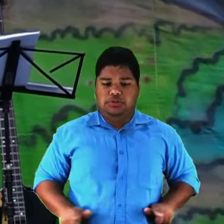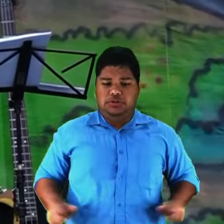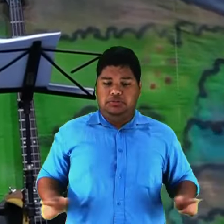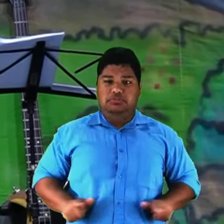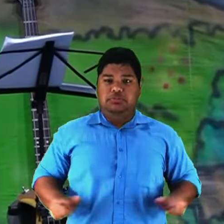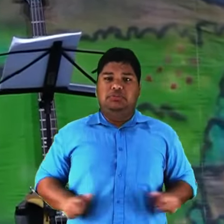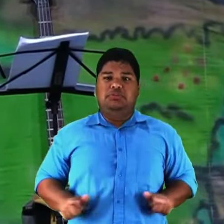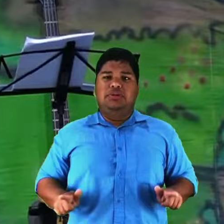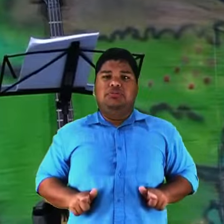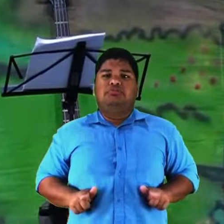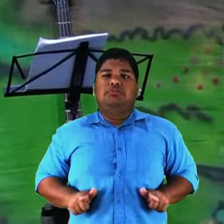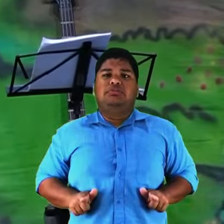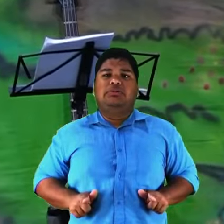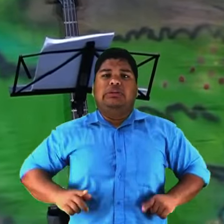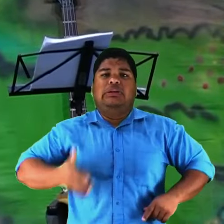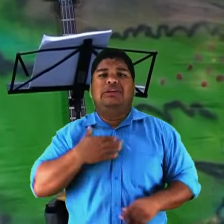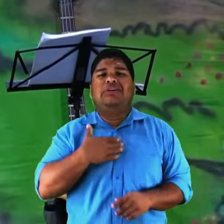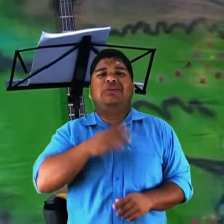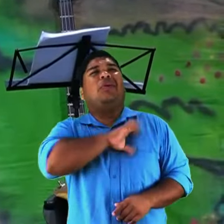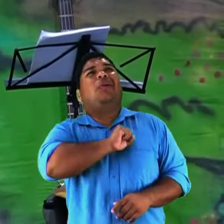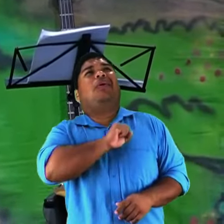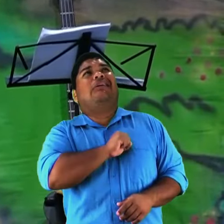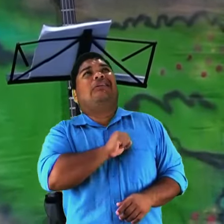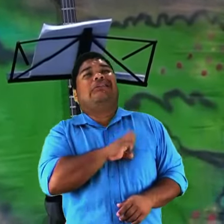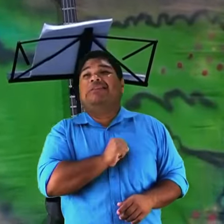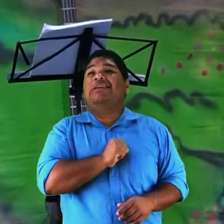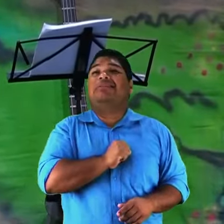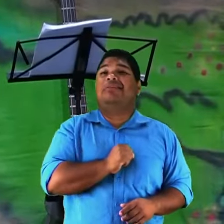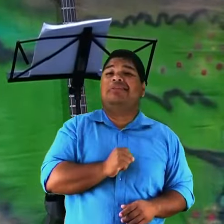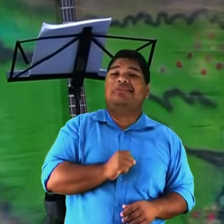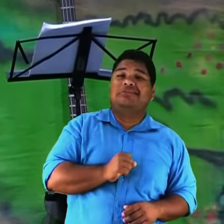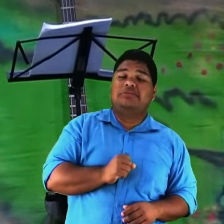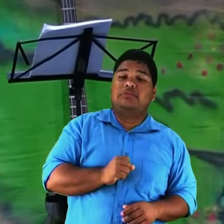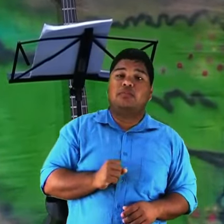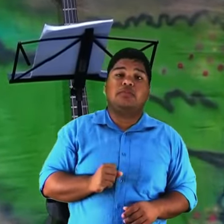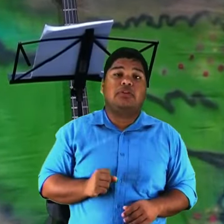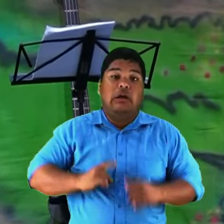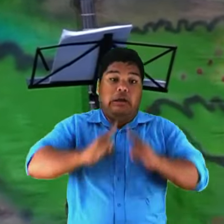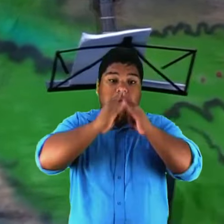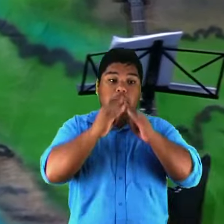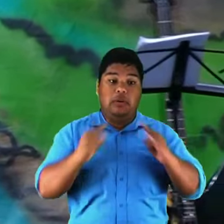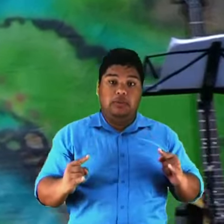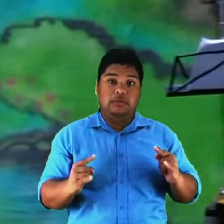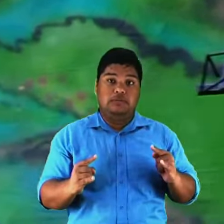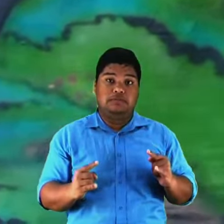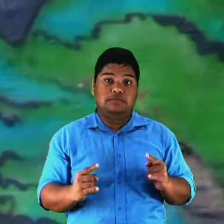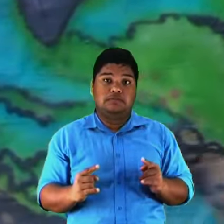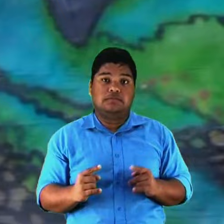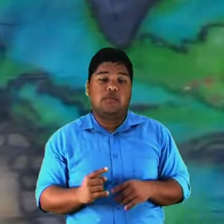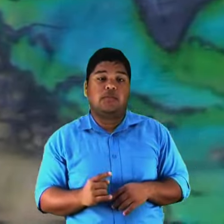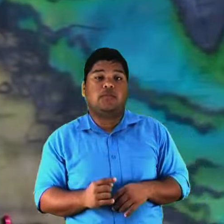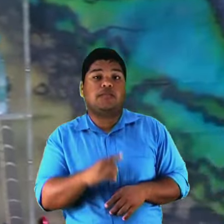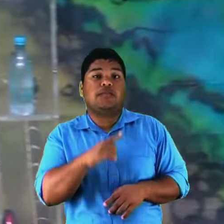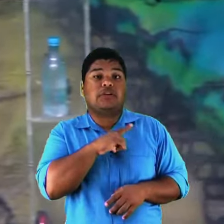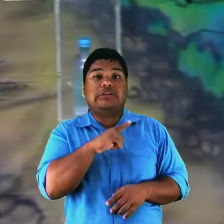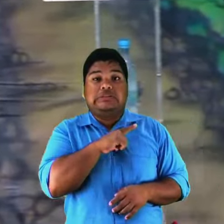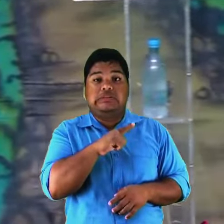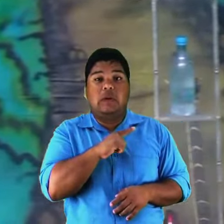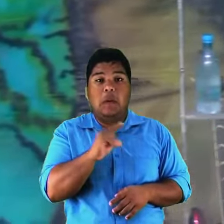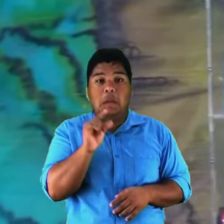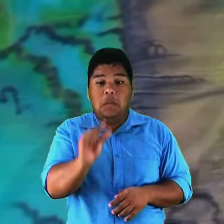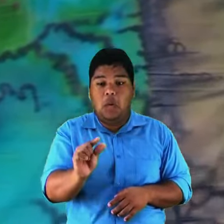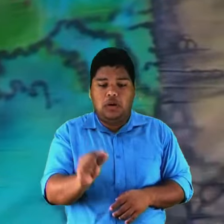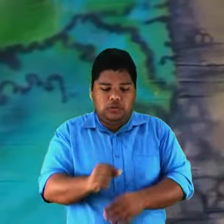desbravador. Ele gostava de ir para Presidente Figueiredo e acampava ali. Quando poucas cachoeiras eram conhecidas em